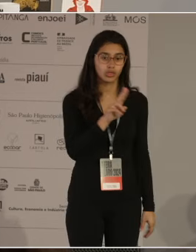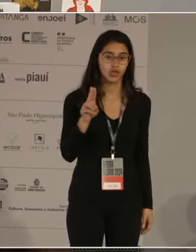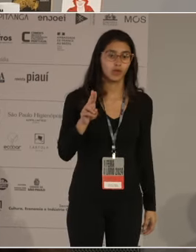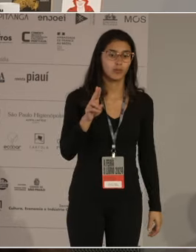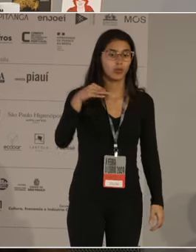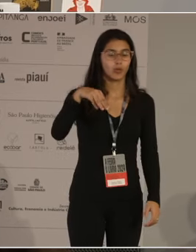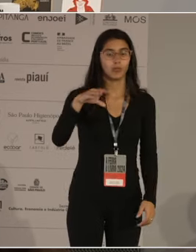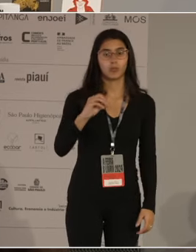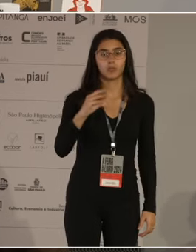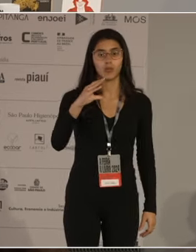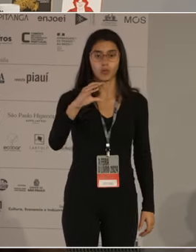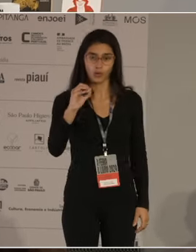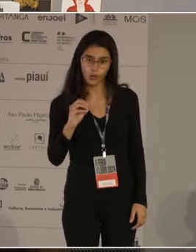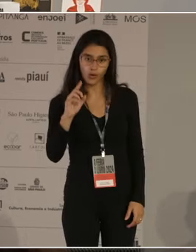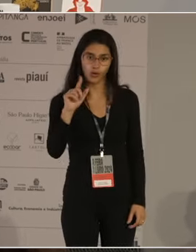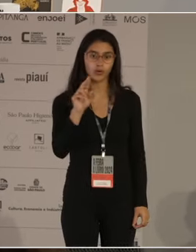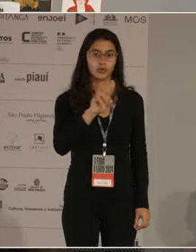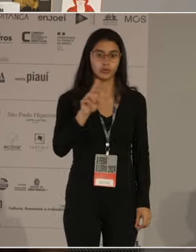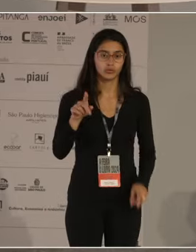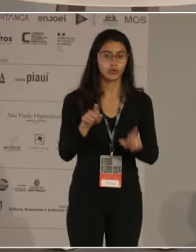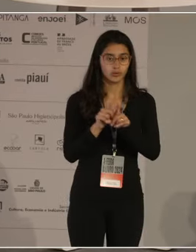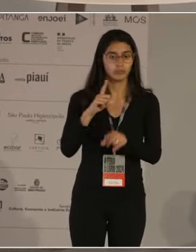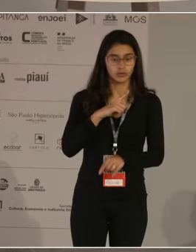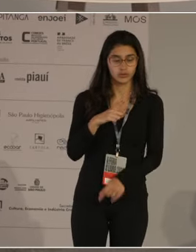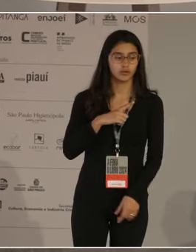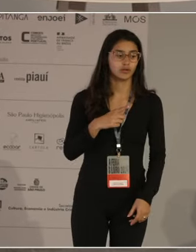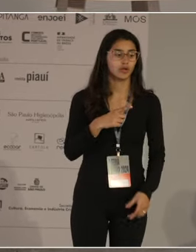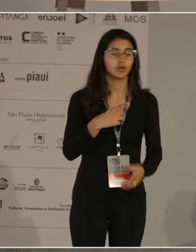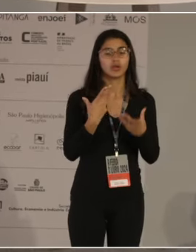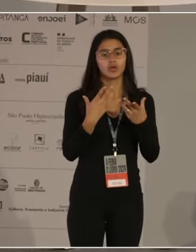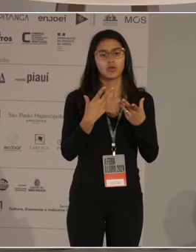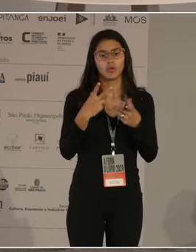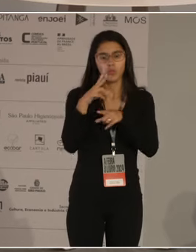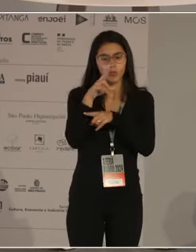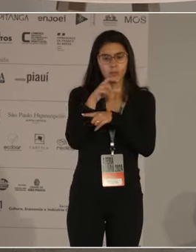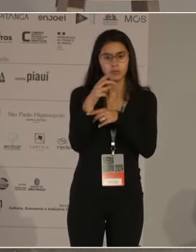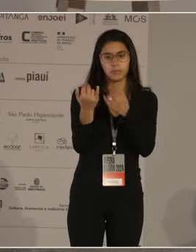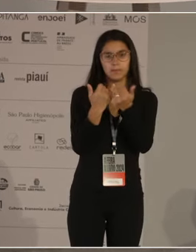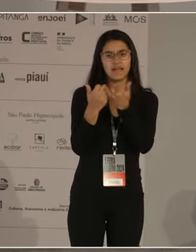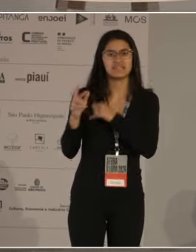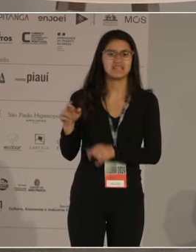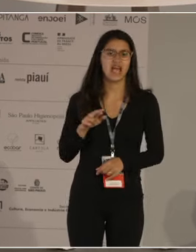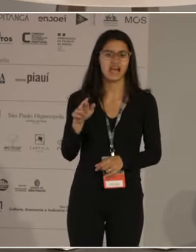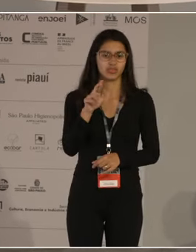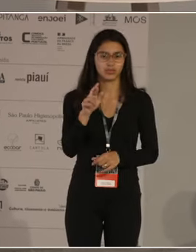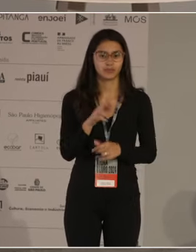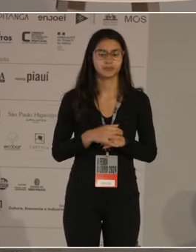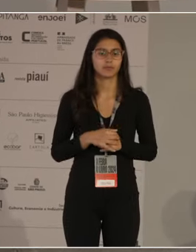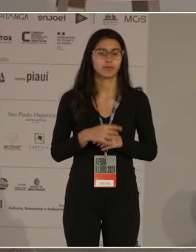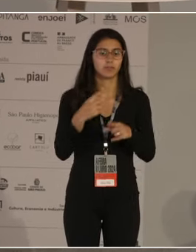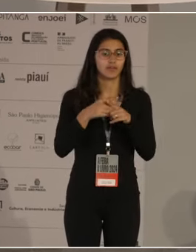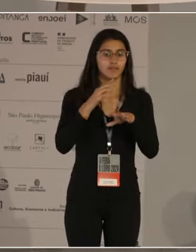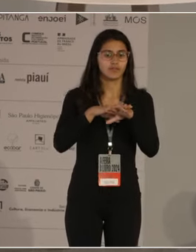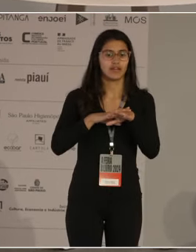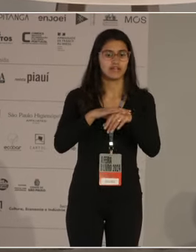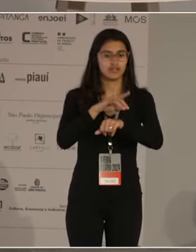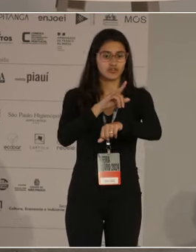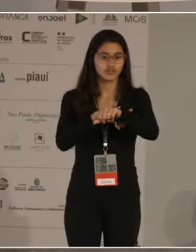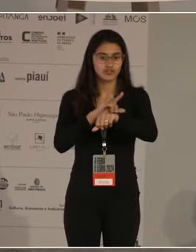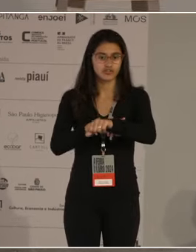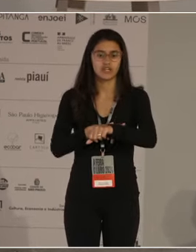Mocó. Mocó é o nome de um bichinho que tem a rodo lá, é tipo um rato, demônio, porque eles fazem xixi, né, e